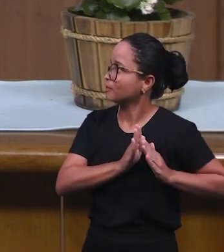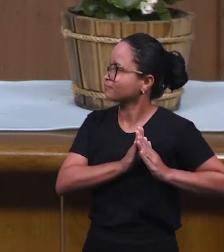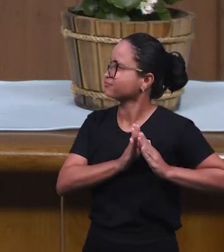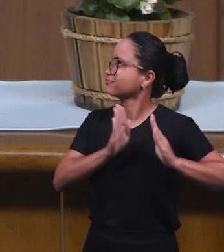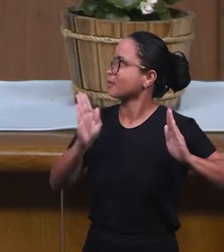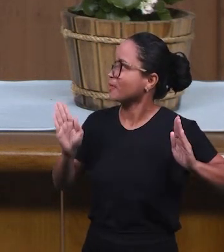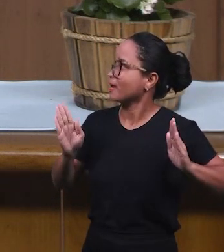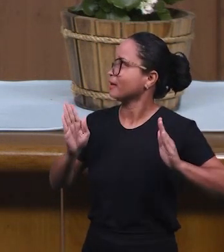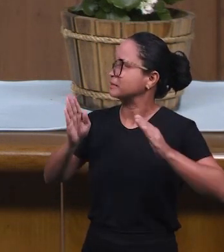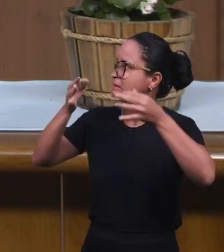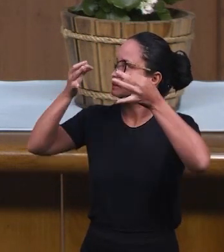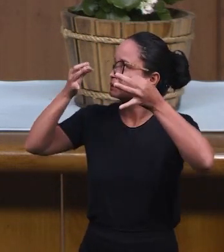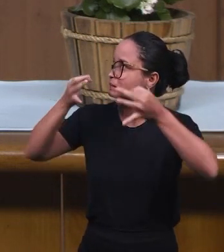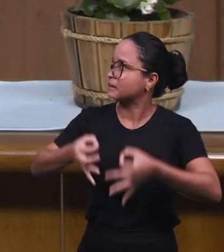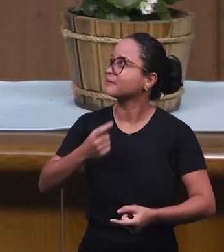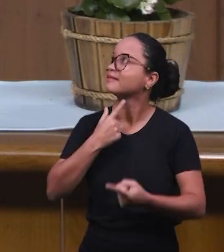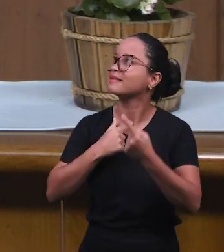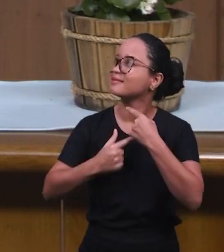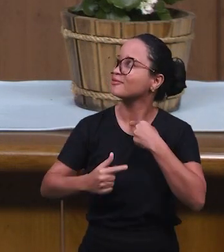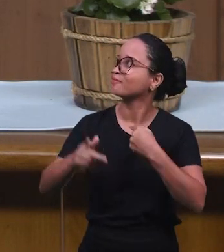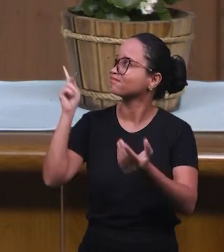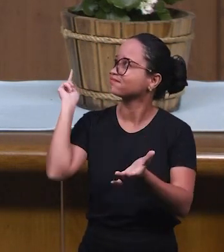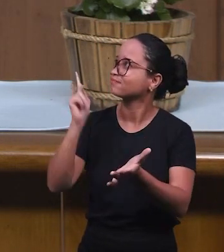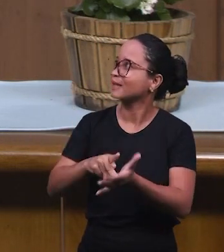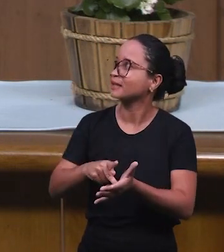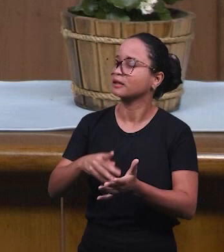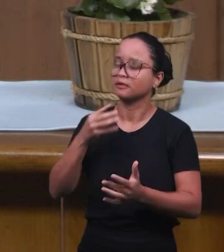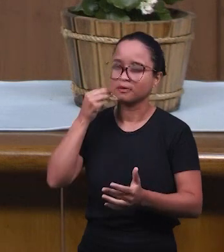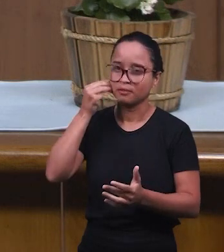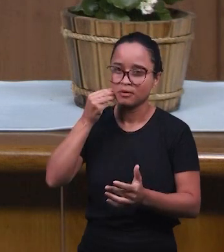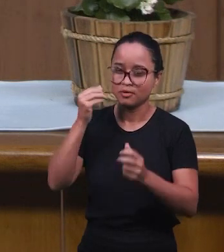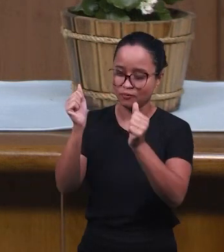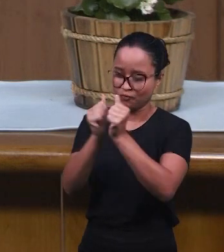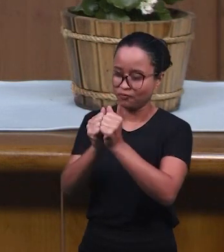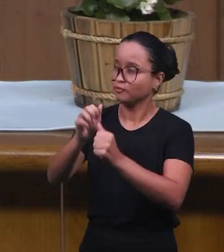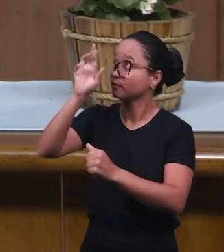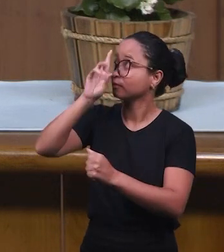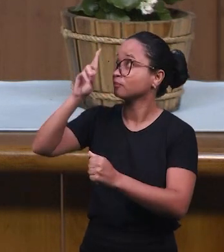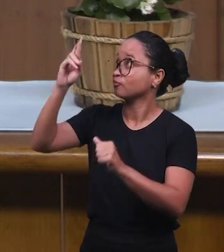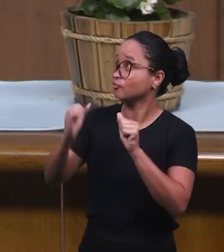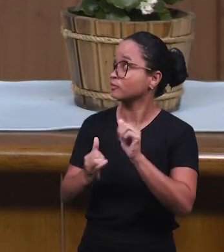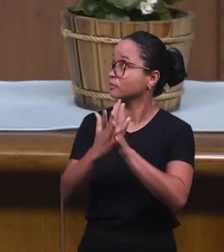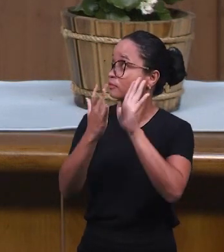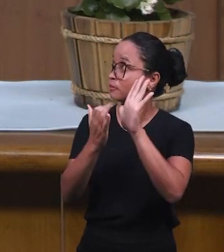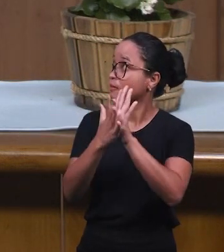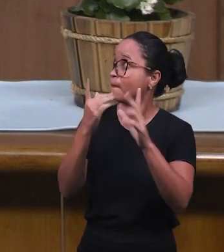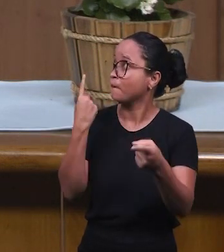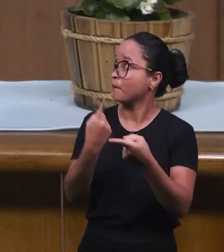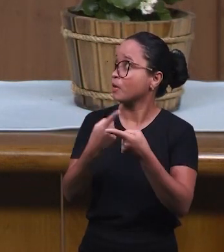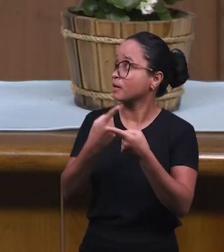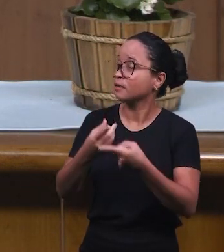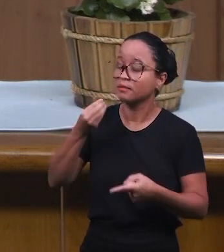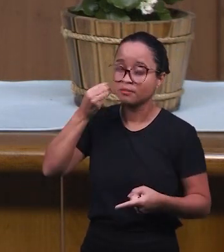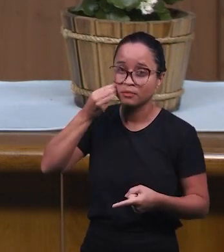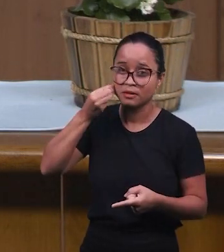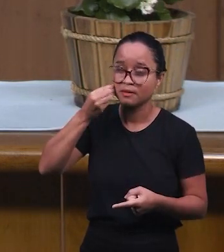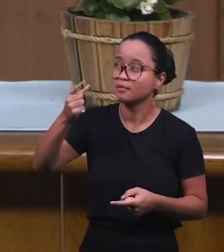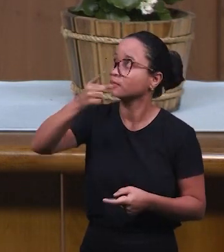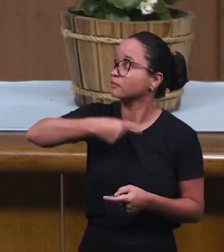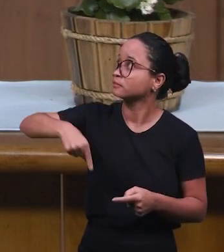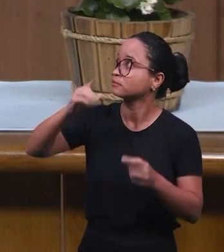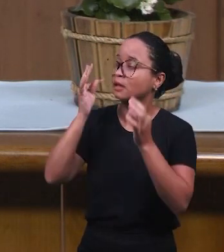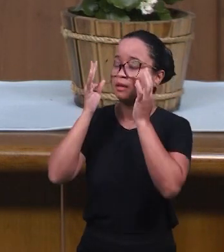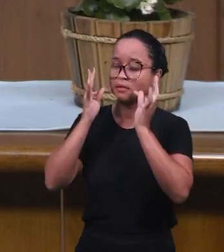coração sincero, realmente desejosos de uma experiência contigo. Te louvamos porque essa é a nossa experiência, esse é o